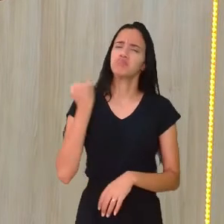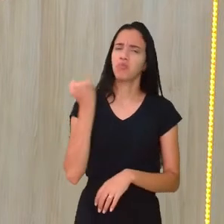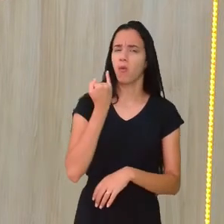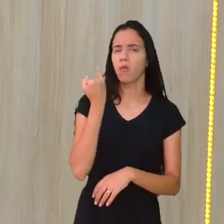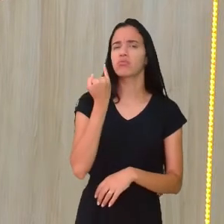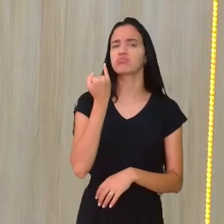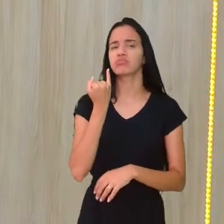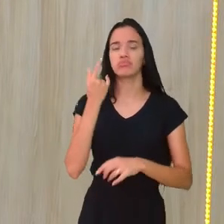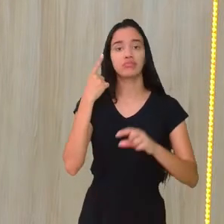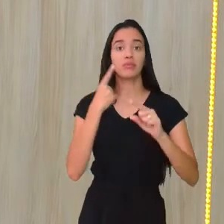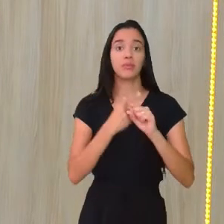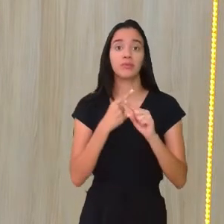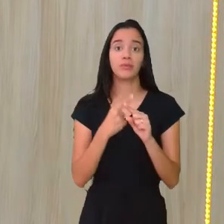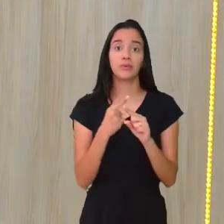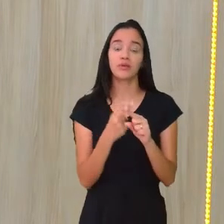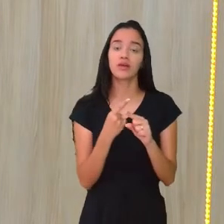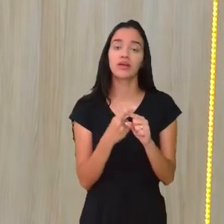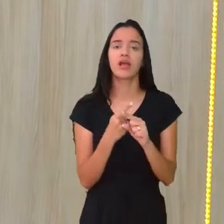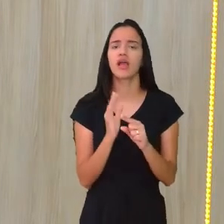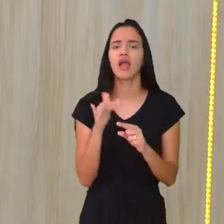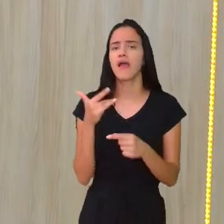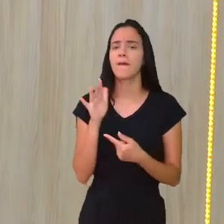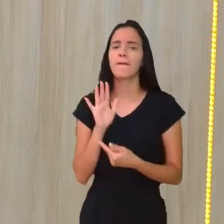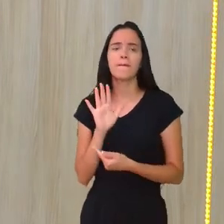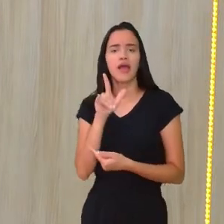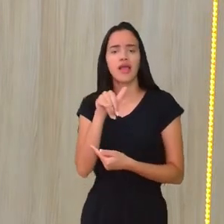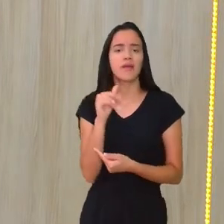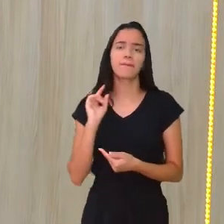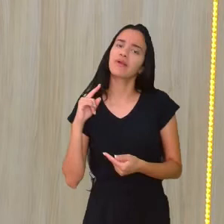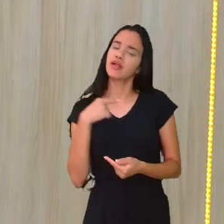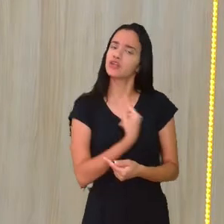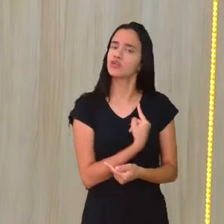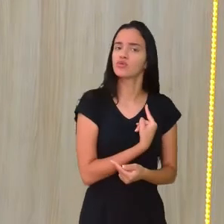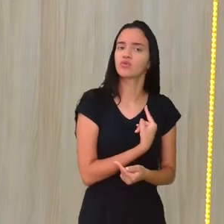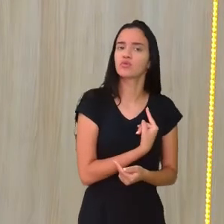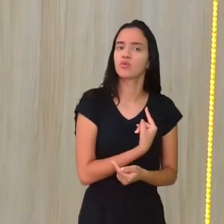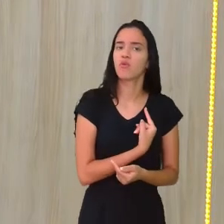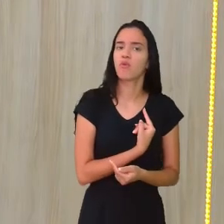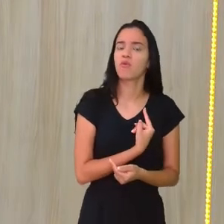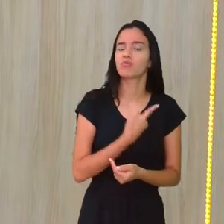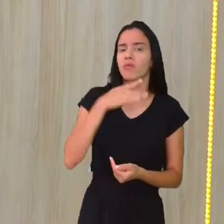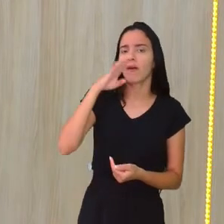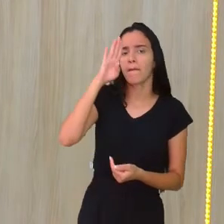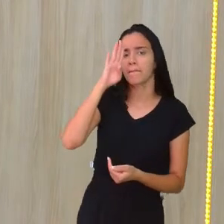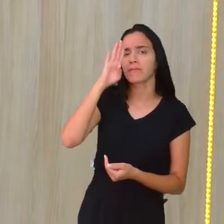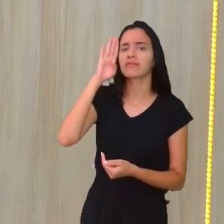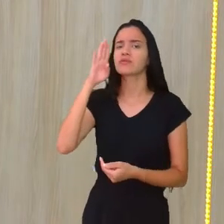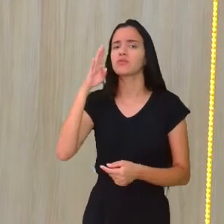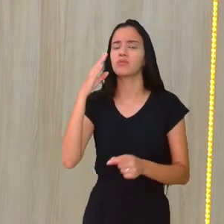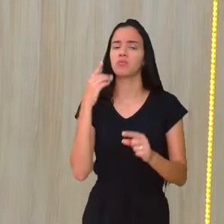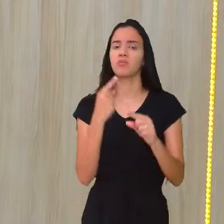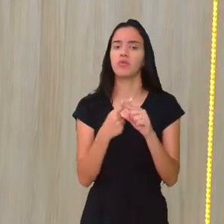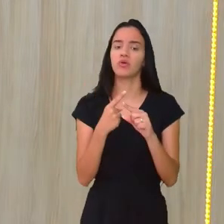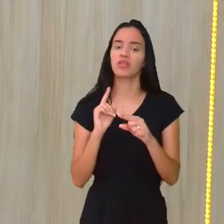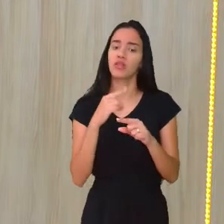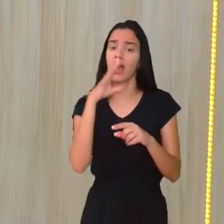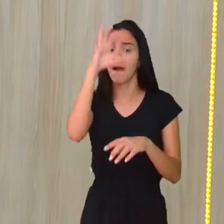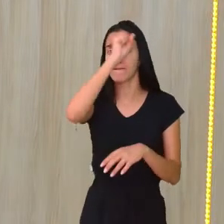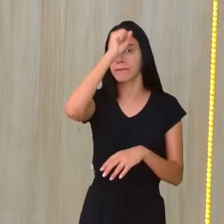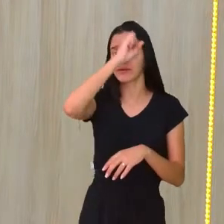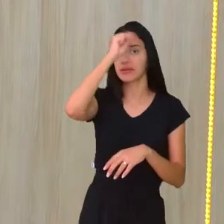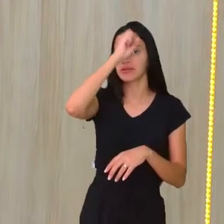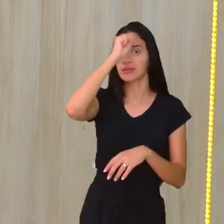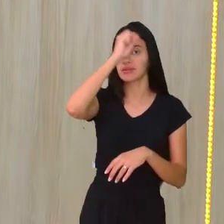pessoal, porque e aí traz para a gente, um princípio que muitas vezes aprendemos